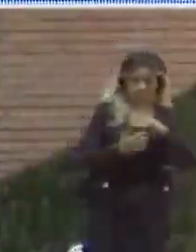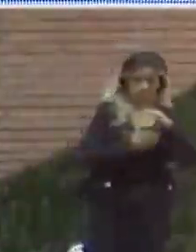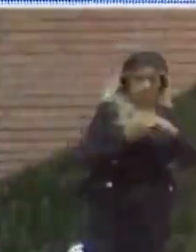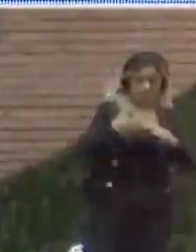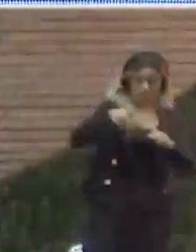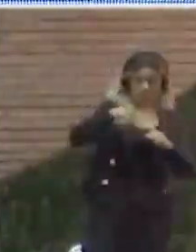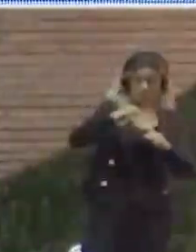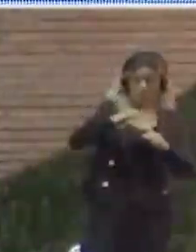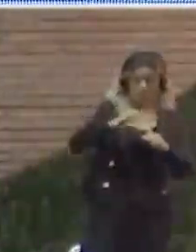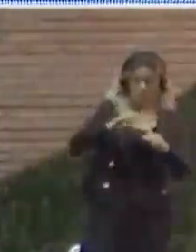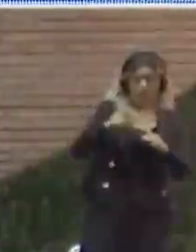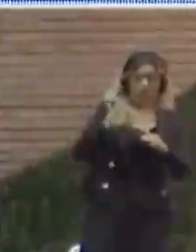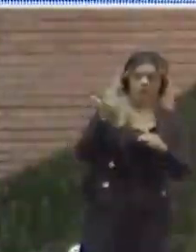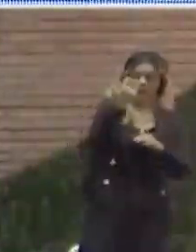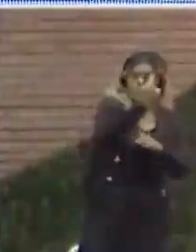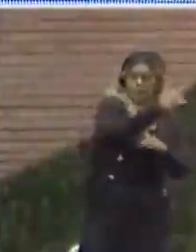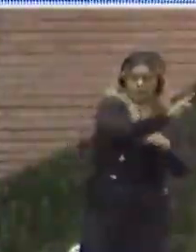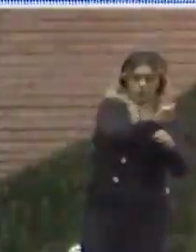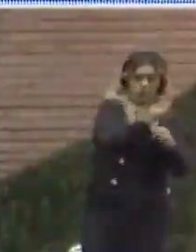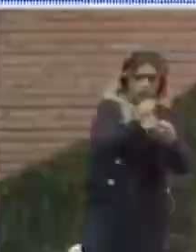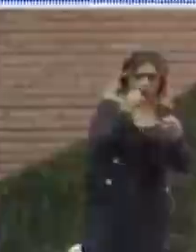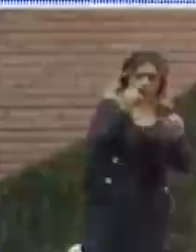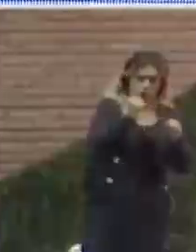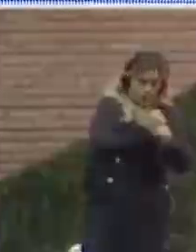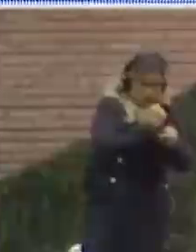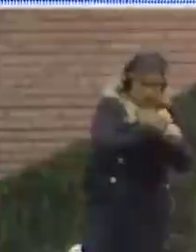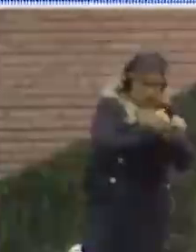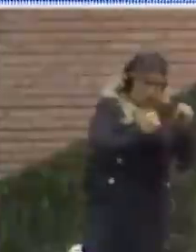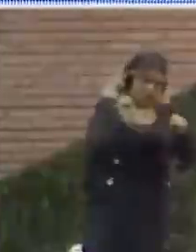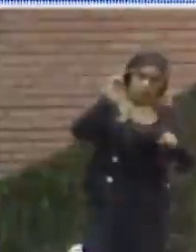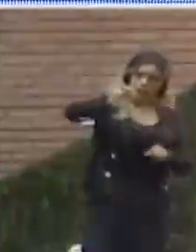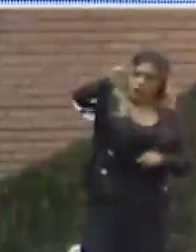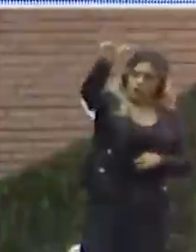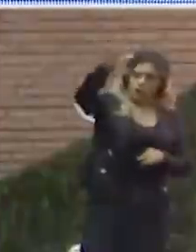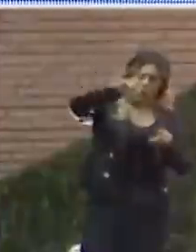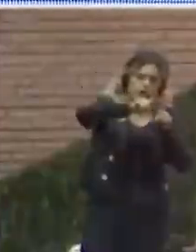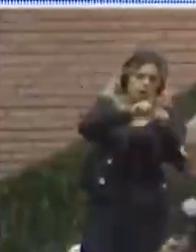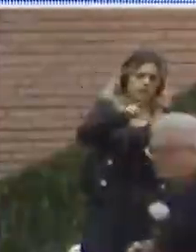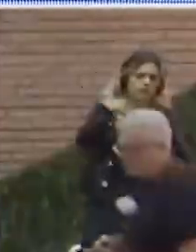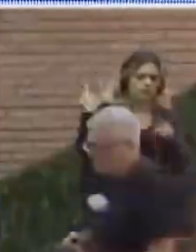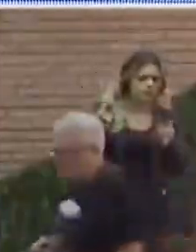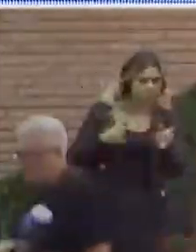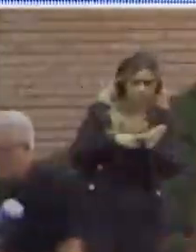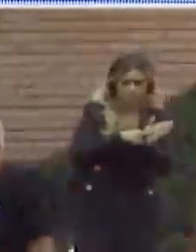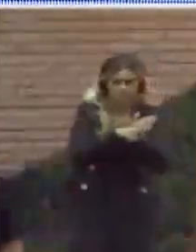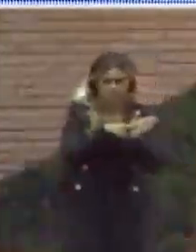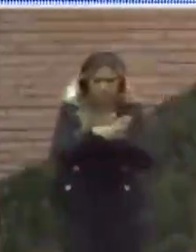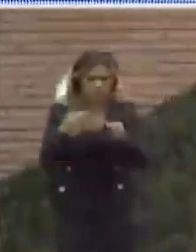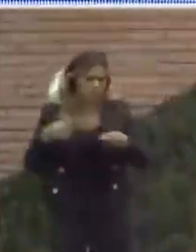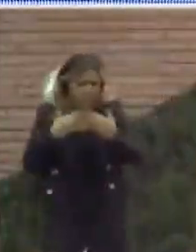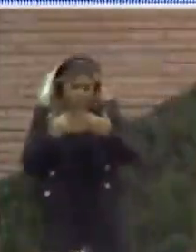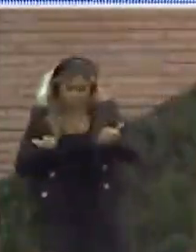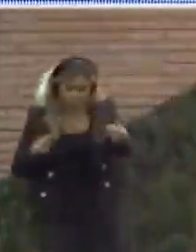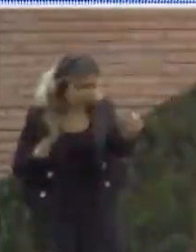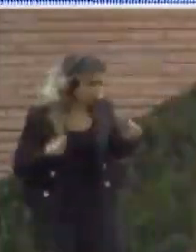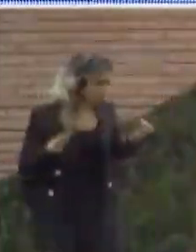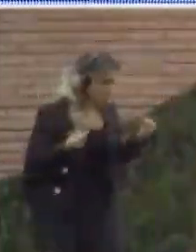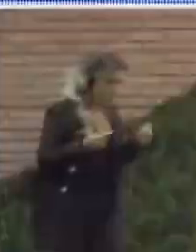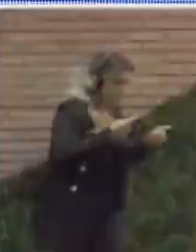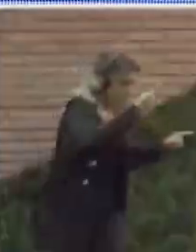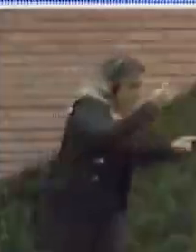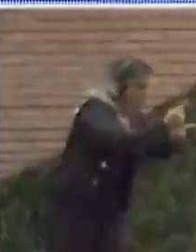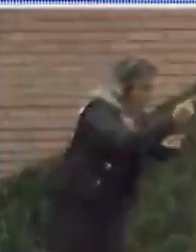mas muitos outros construtores na Europa, todos estavam buscando a industrialização. O que aconteceu